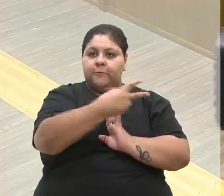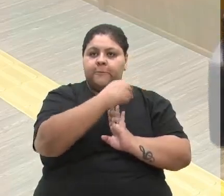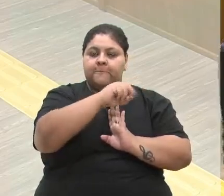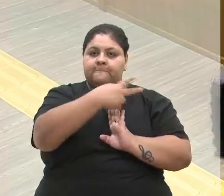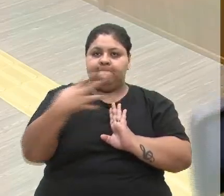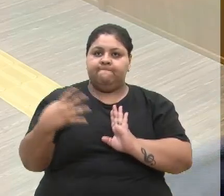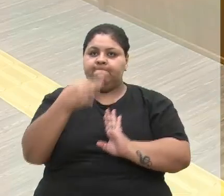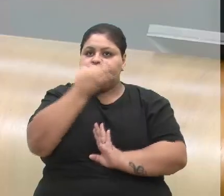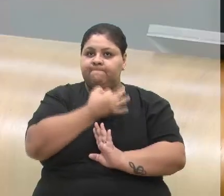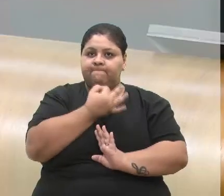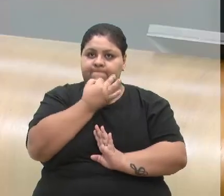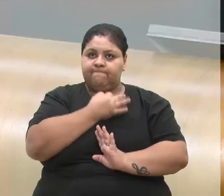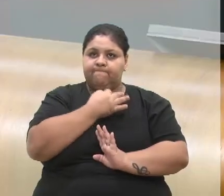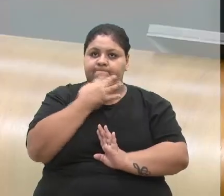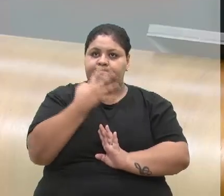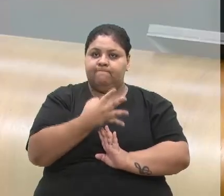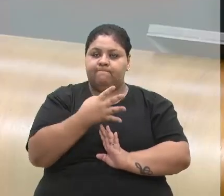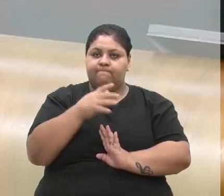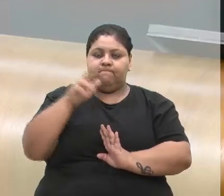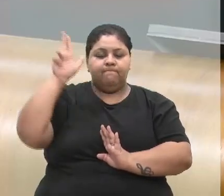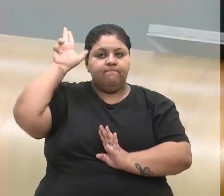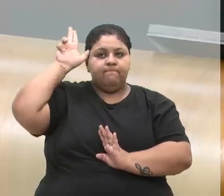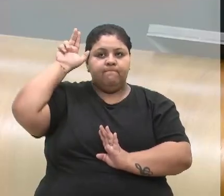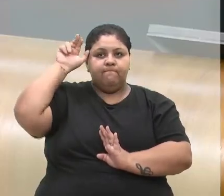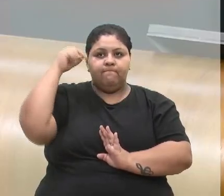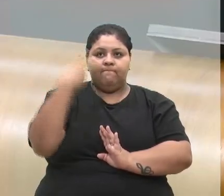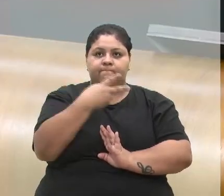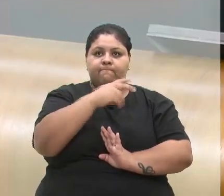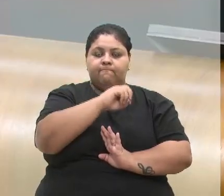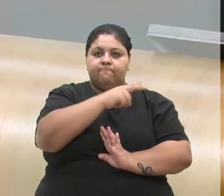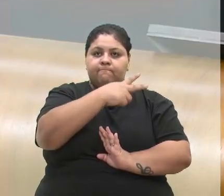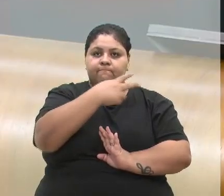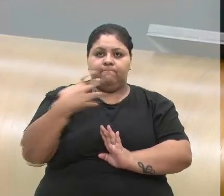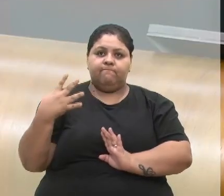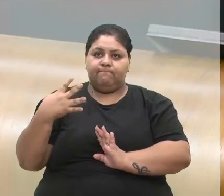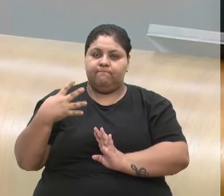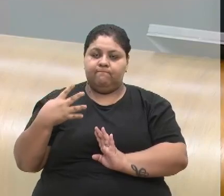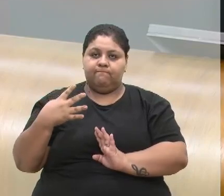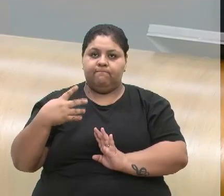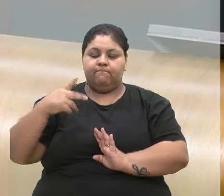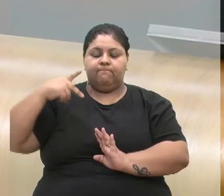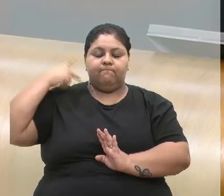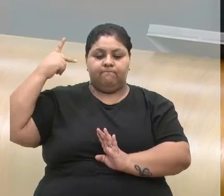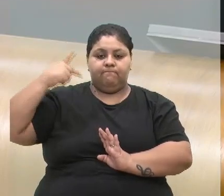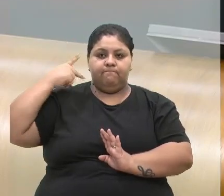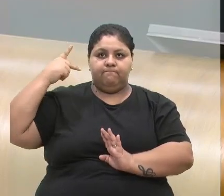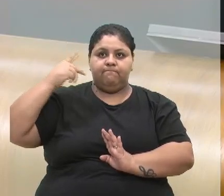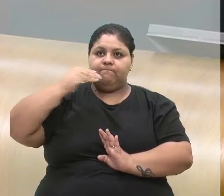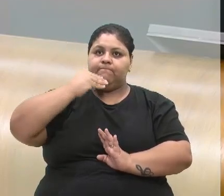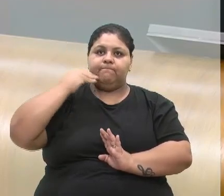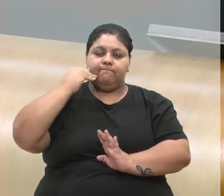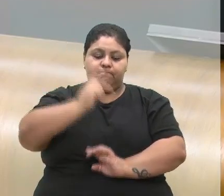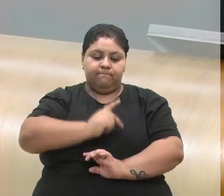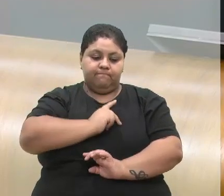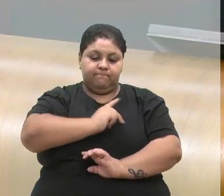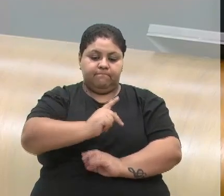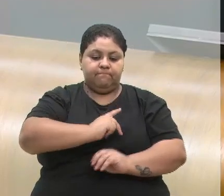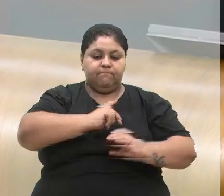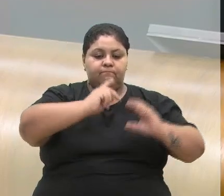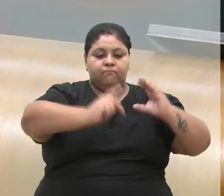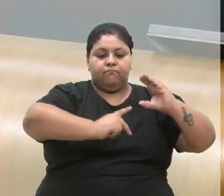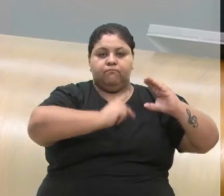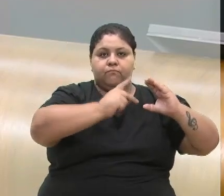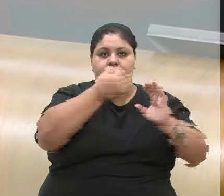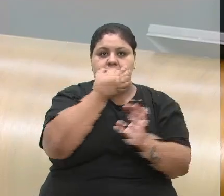234/2024, Caxias do Sul, 4 de abril de 2024. A senhora vereadora Marisol Santos, presidente da Câmara